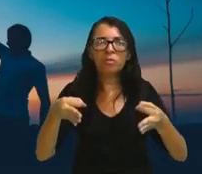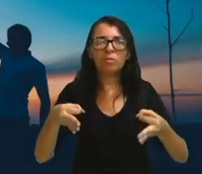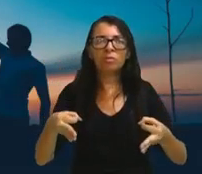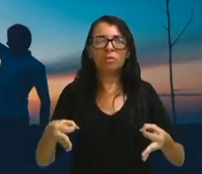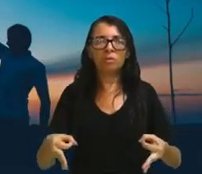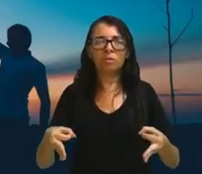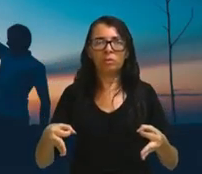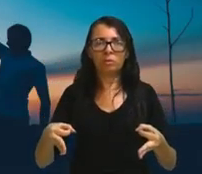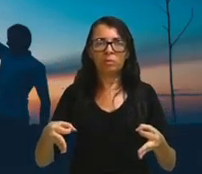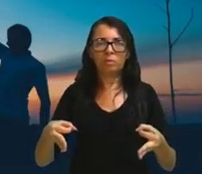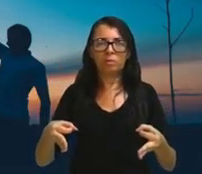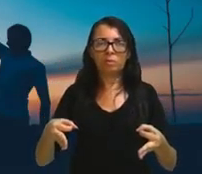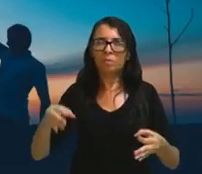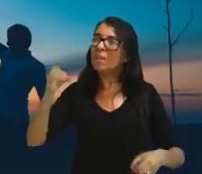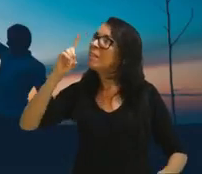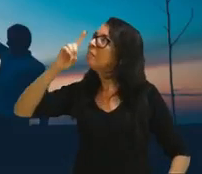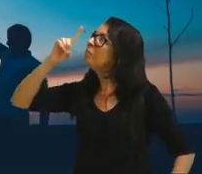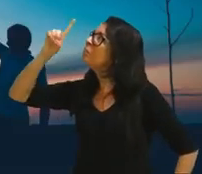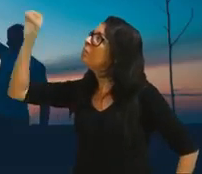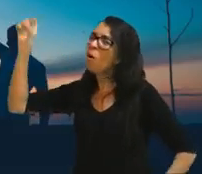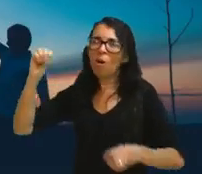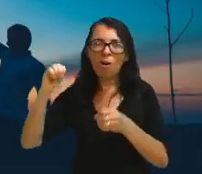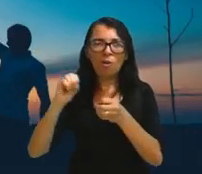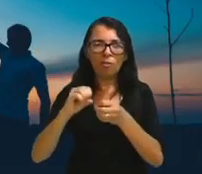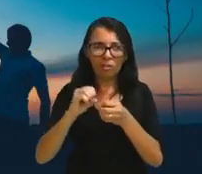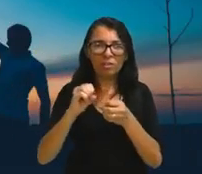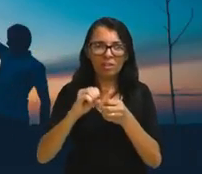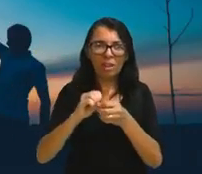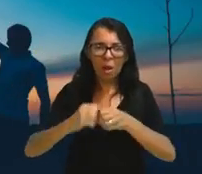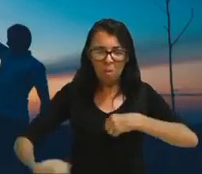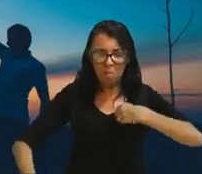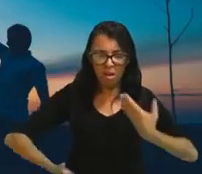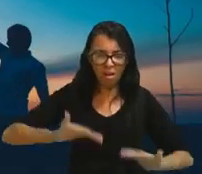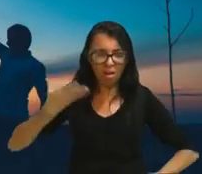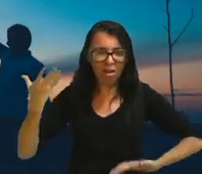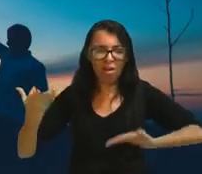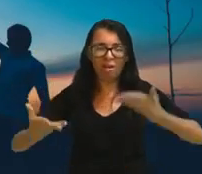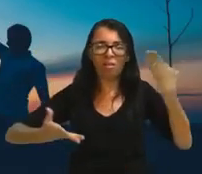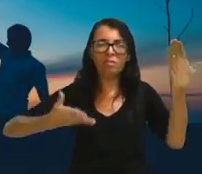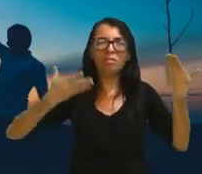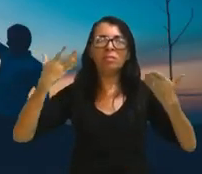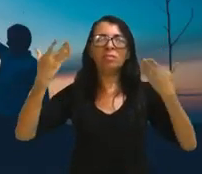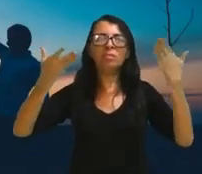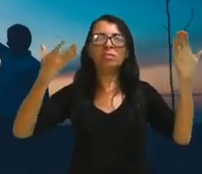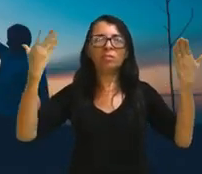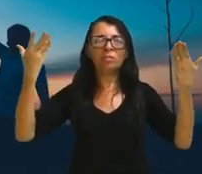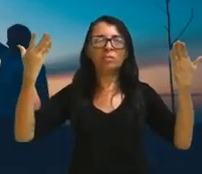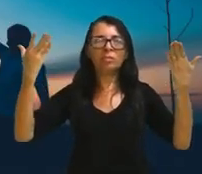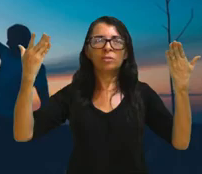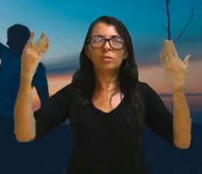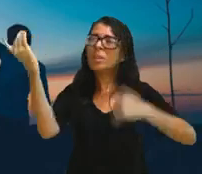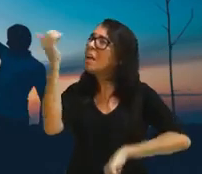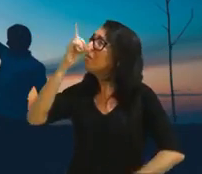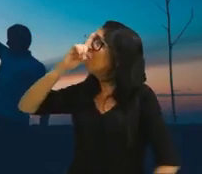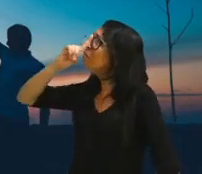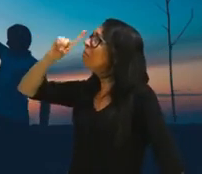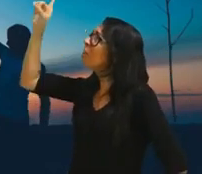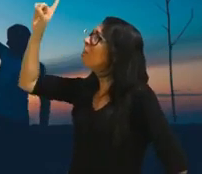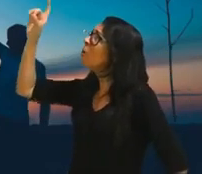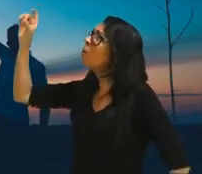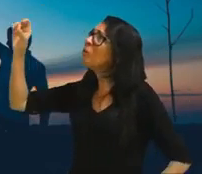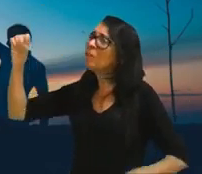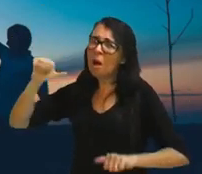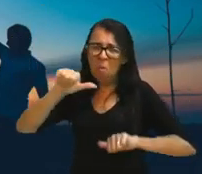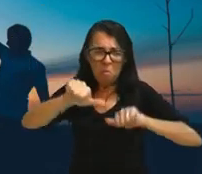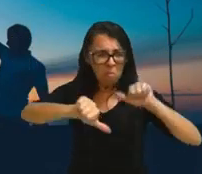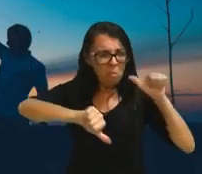carne, Deus vai tirar e vai edificar um lar saudável, um lar onde reina a